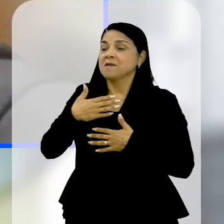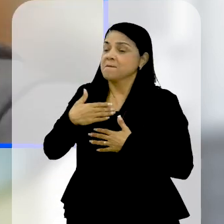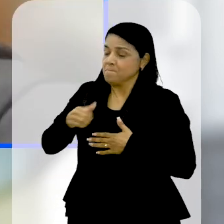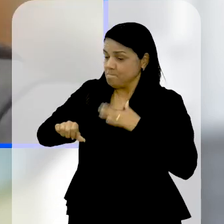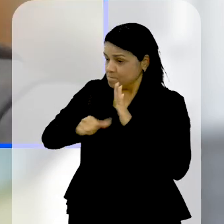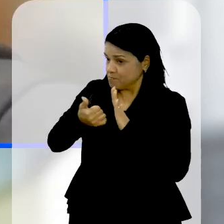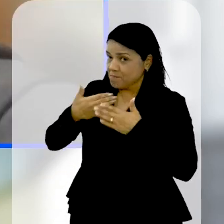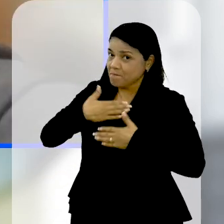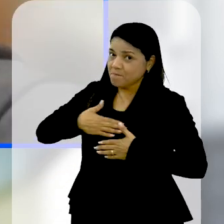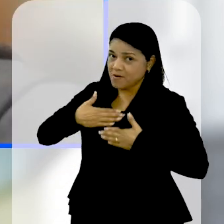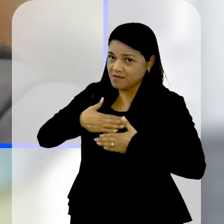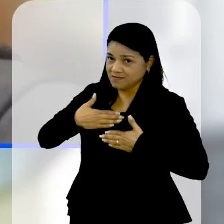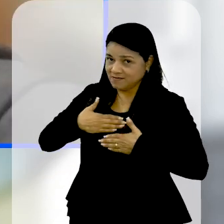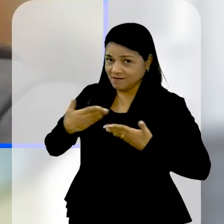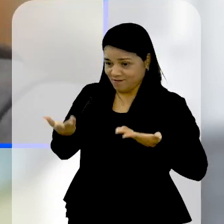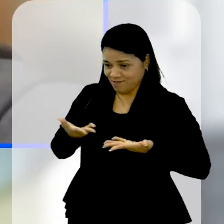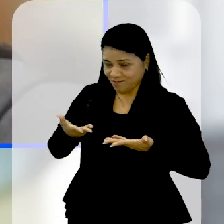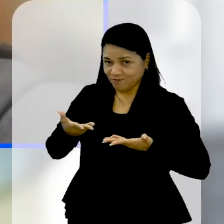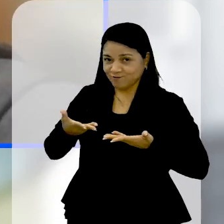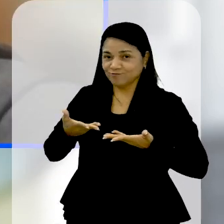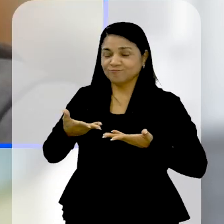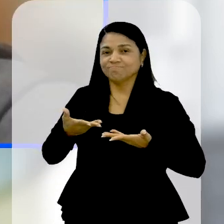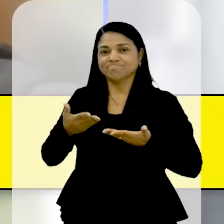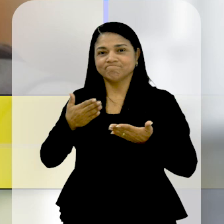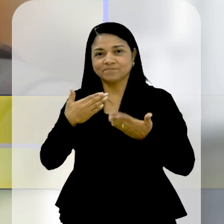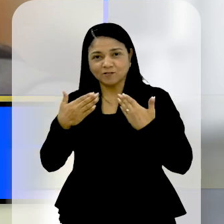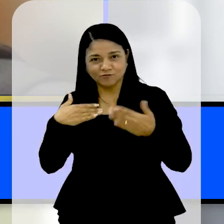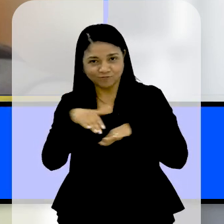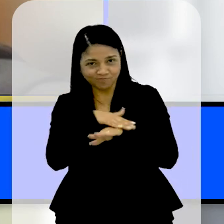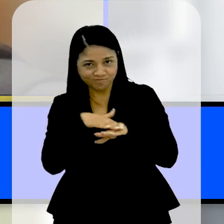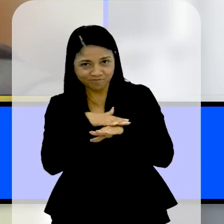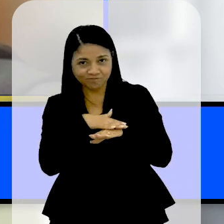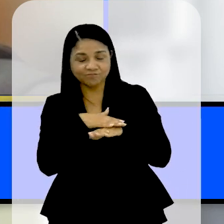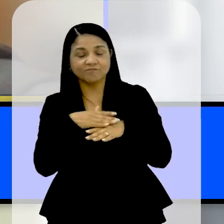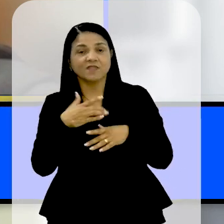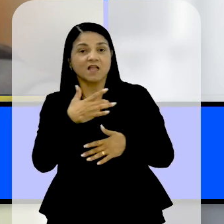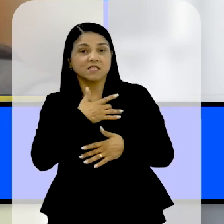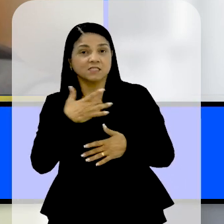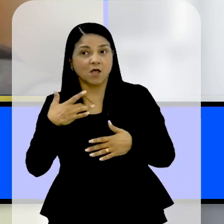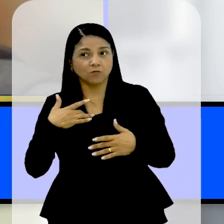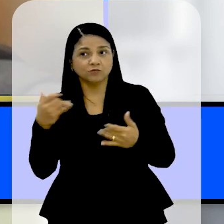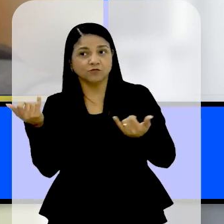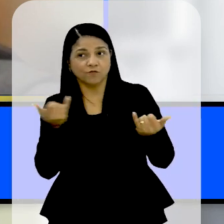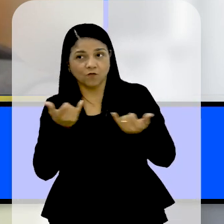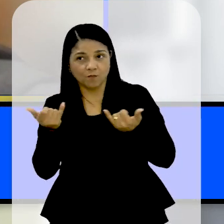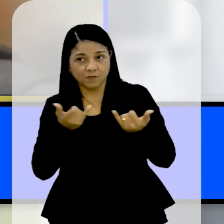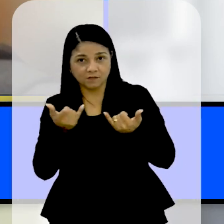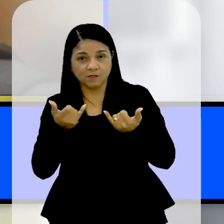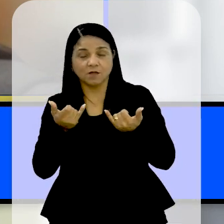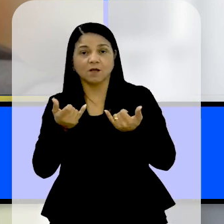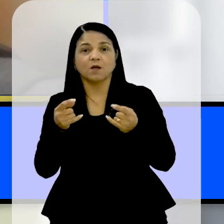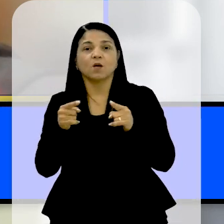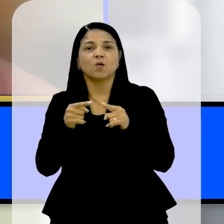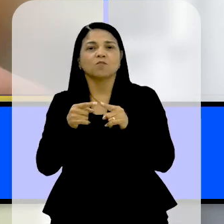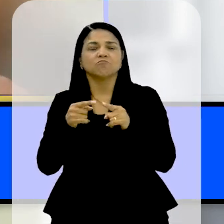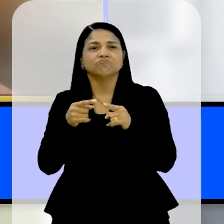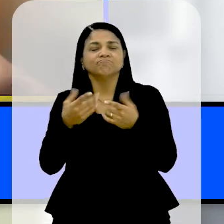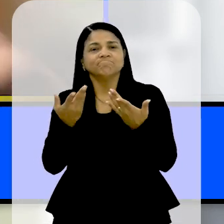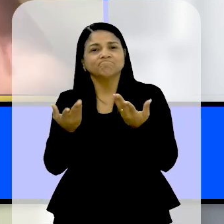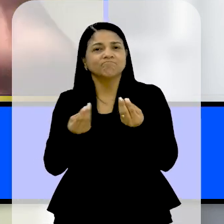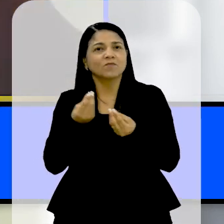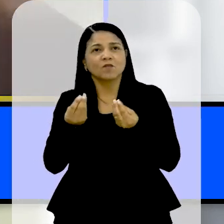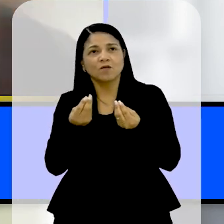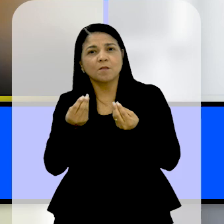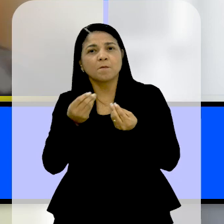Primeiramente, prazer estar aqui com vocês. Essa questão da informação em saúde e o que a gente chama de literacia em saúde,